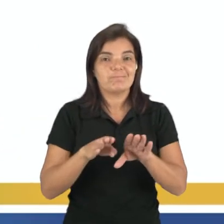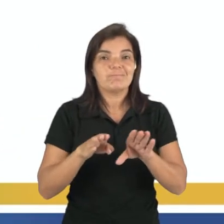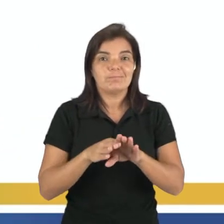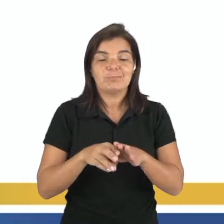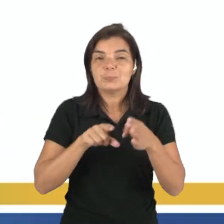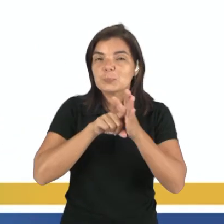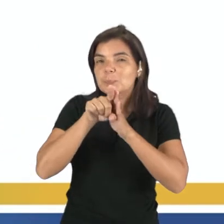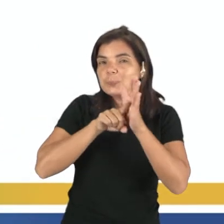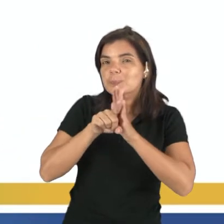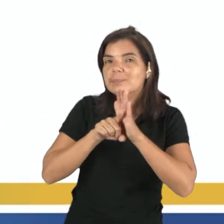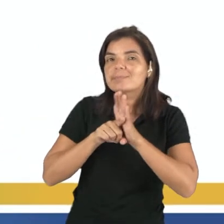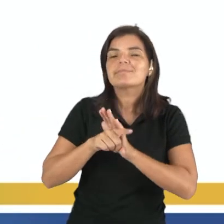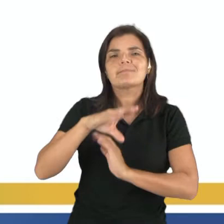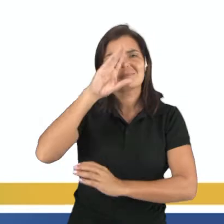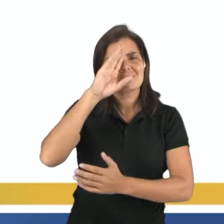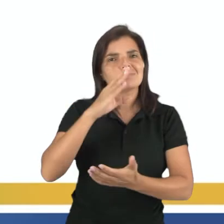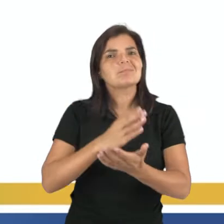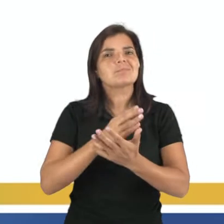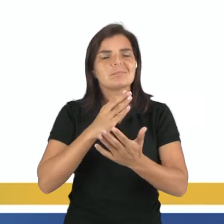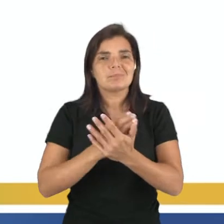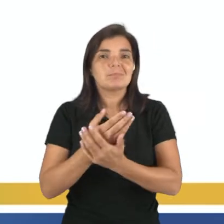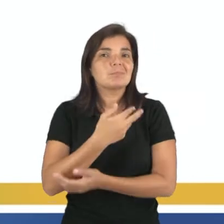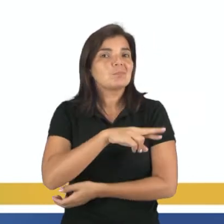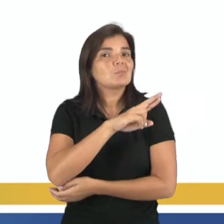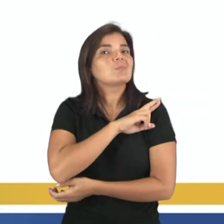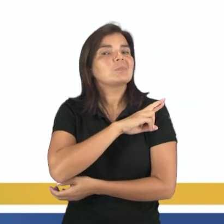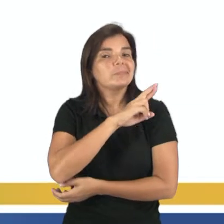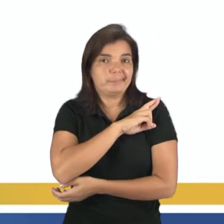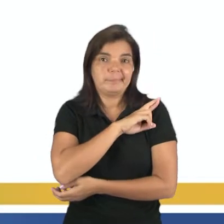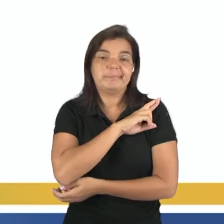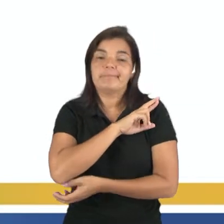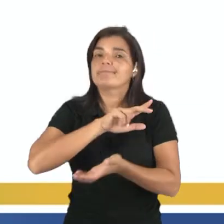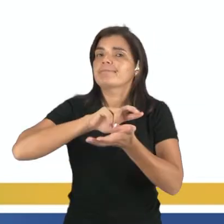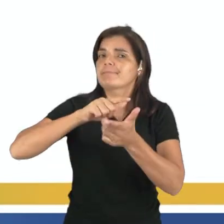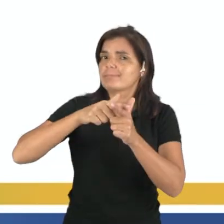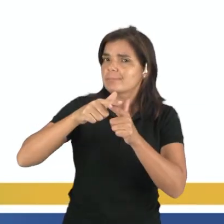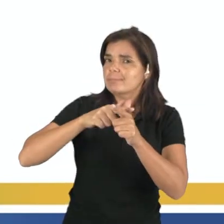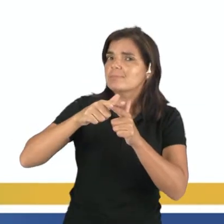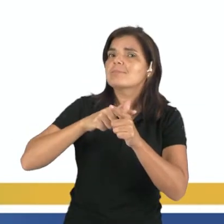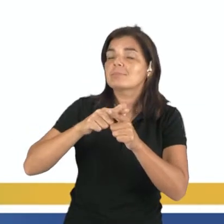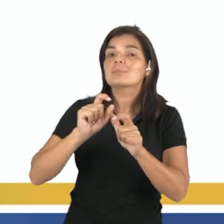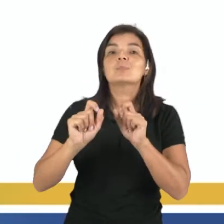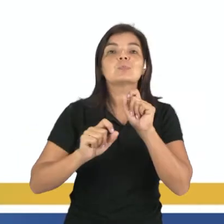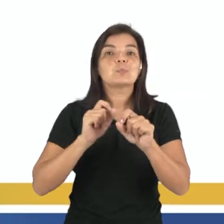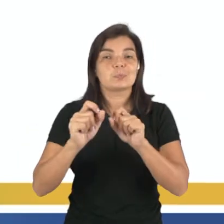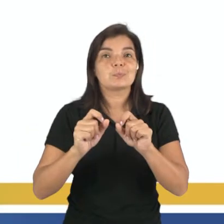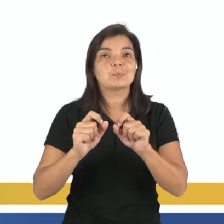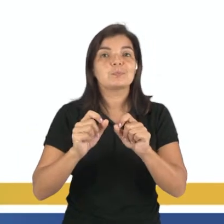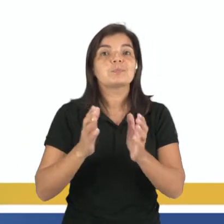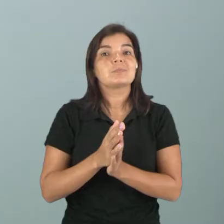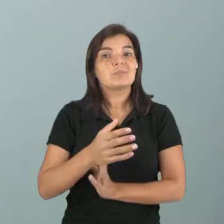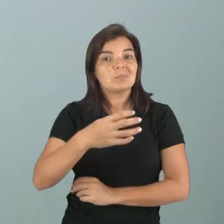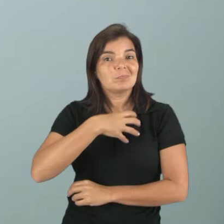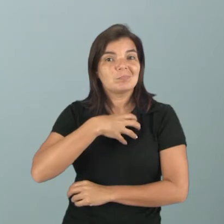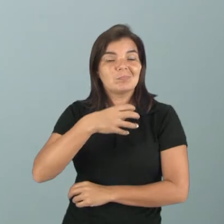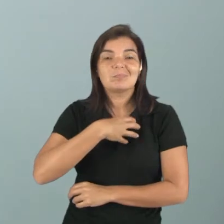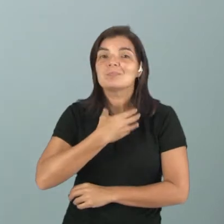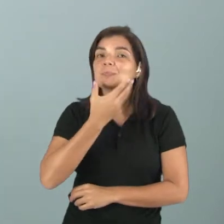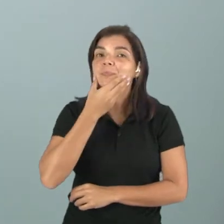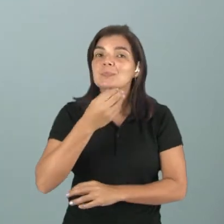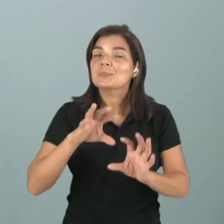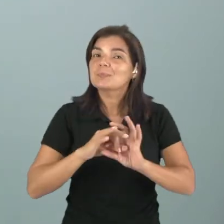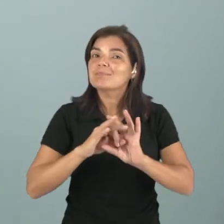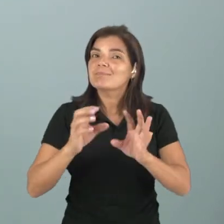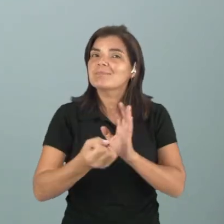comunidade científica acredita que os responsáveis por essas séries de danos, acaba sendo as atividades humanas que vão acabar